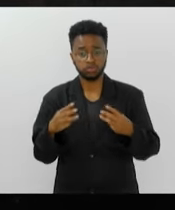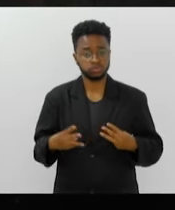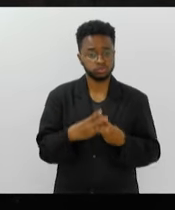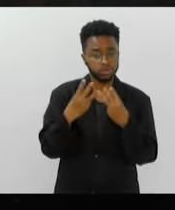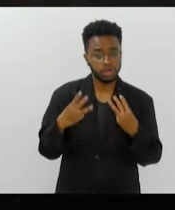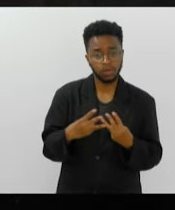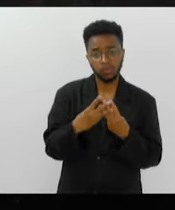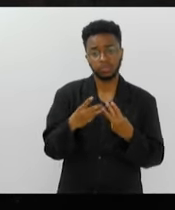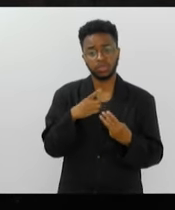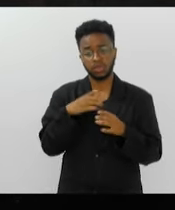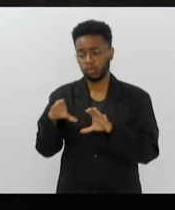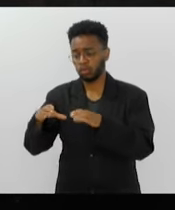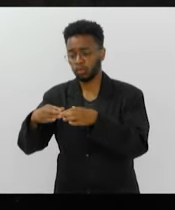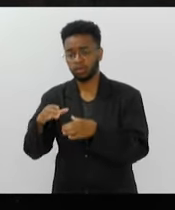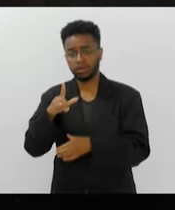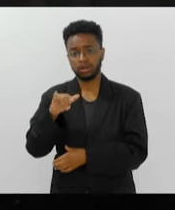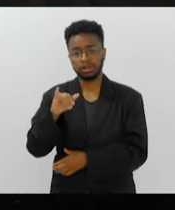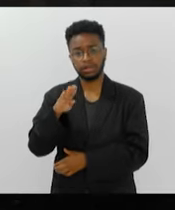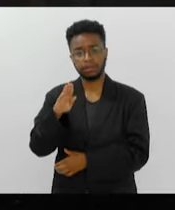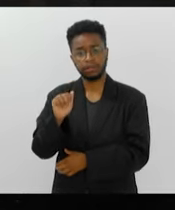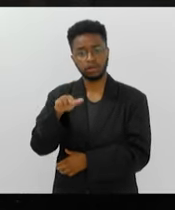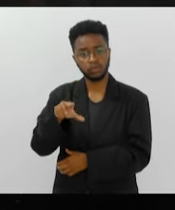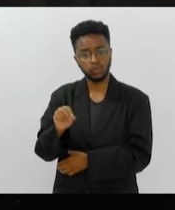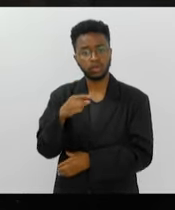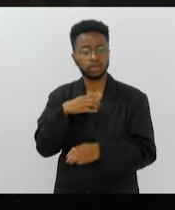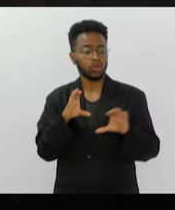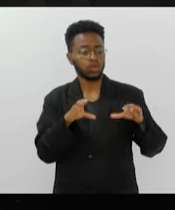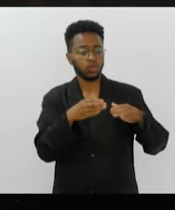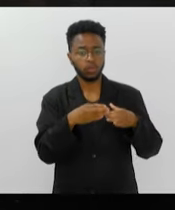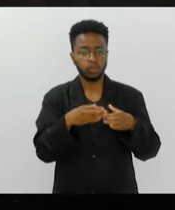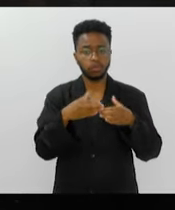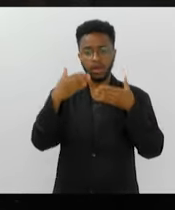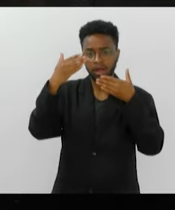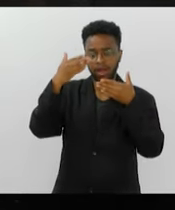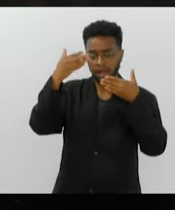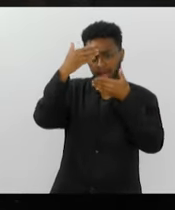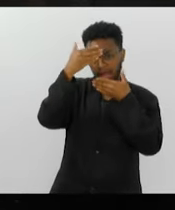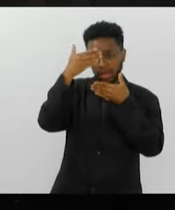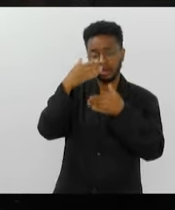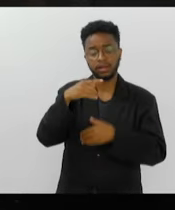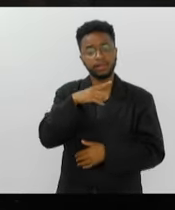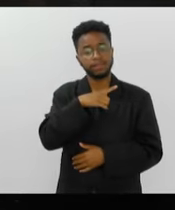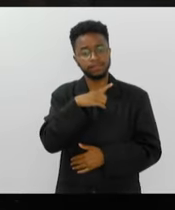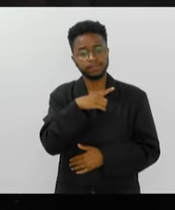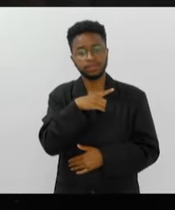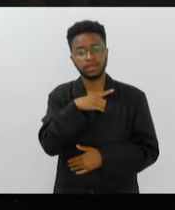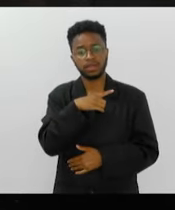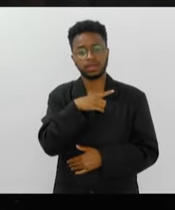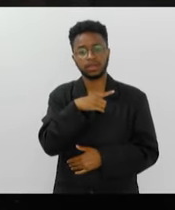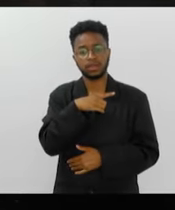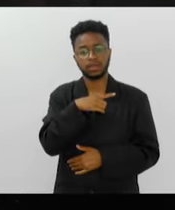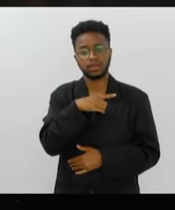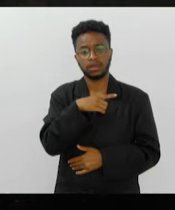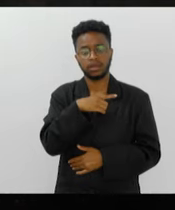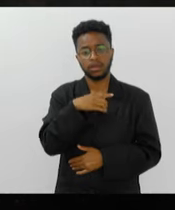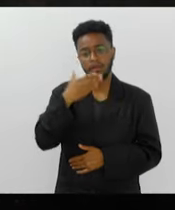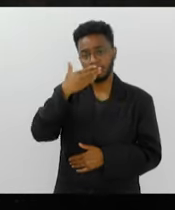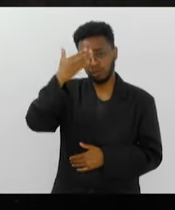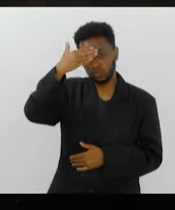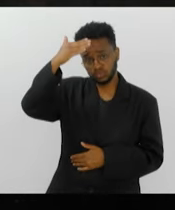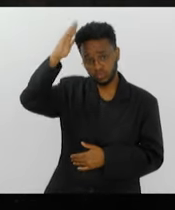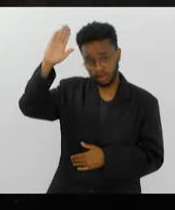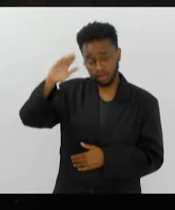colônia libanesa colônia árabe nós temos os nossos irmãos muçulmanos